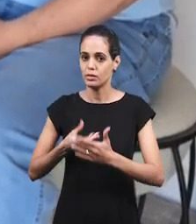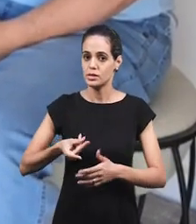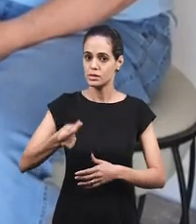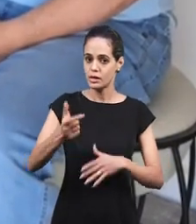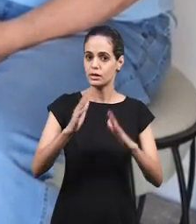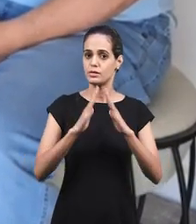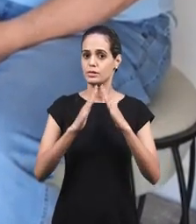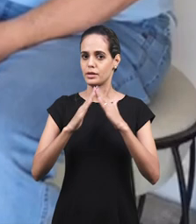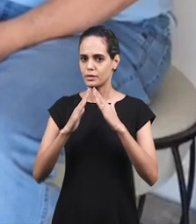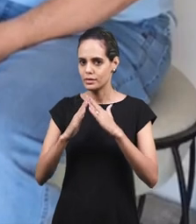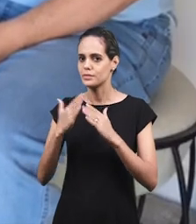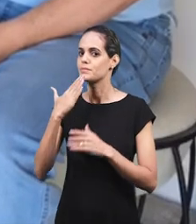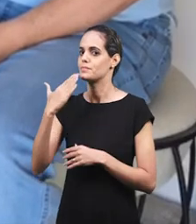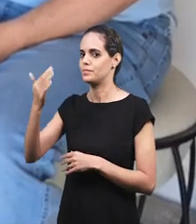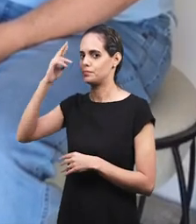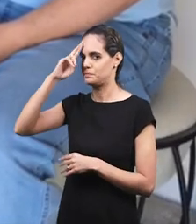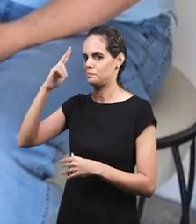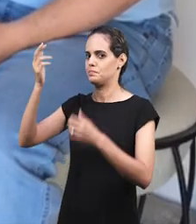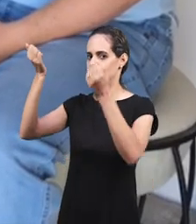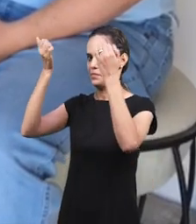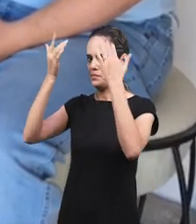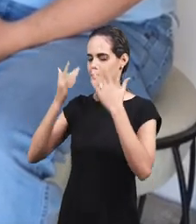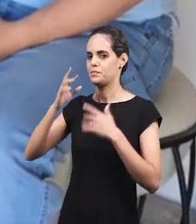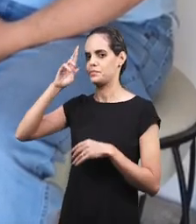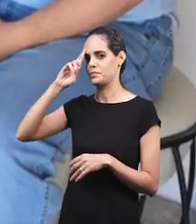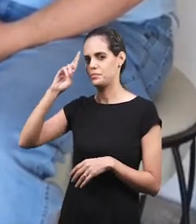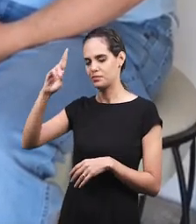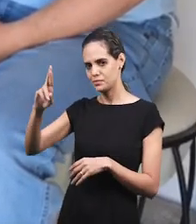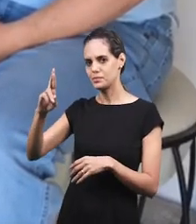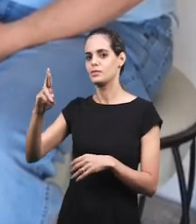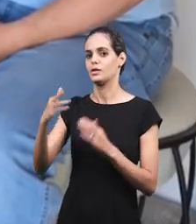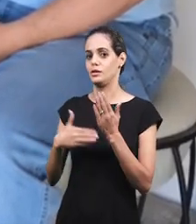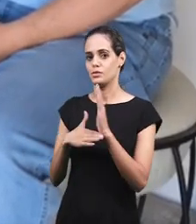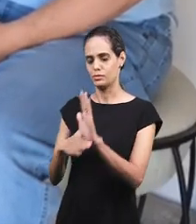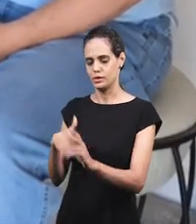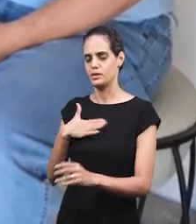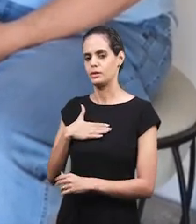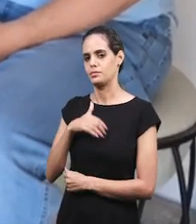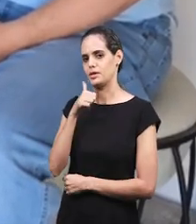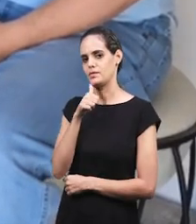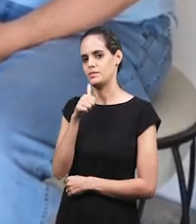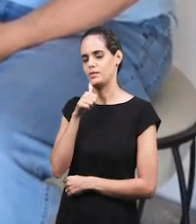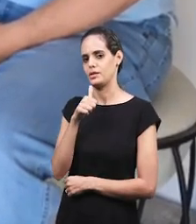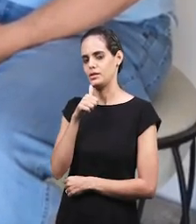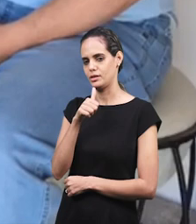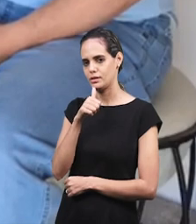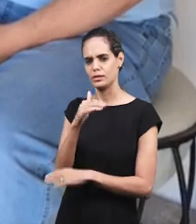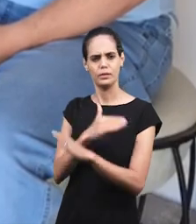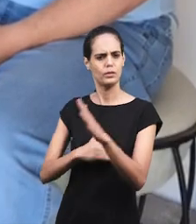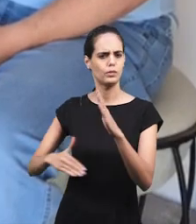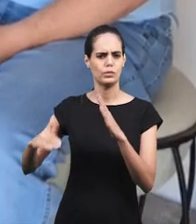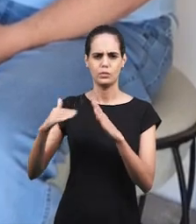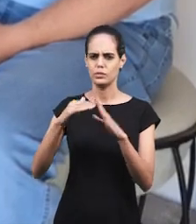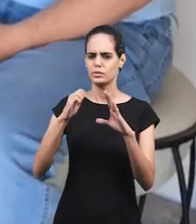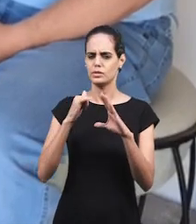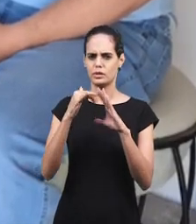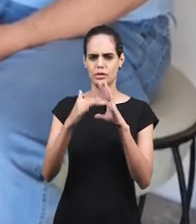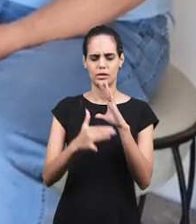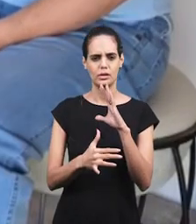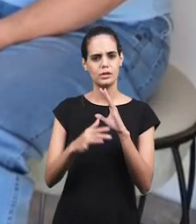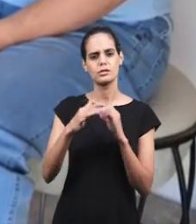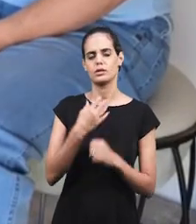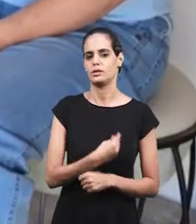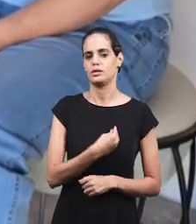sempre buscamos o bênção do Senhor. O Senhor sempre tem abençoado a vida estudantil de Adassa, como em todos os outros aspectos da sua